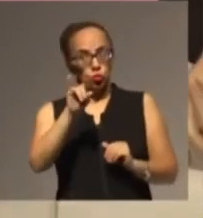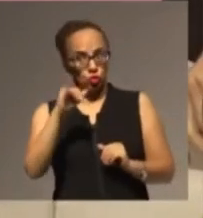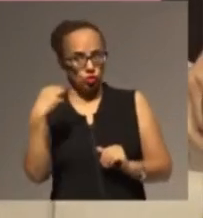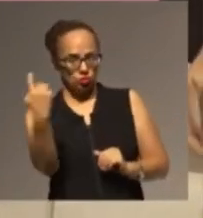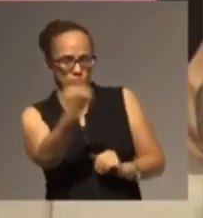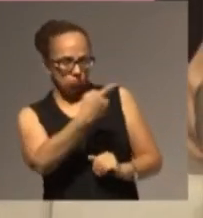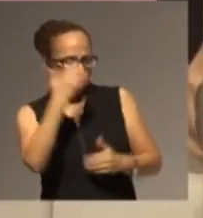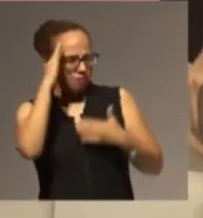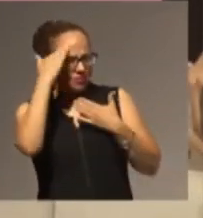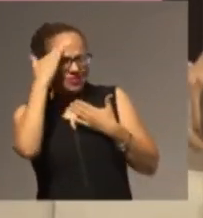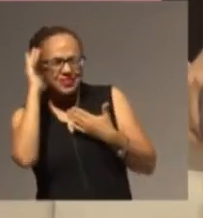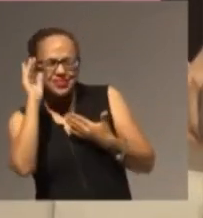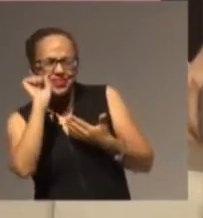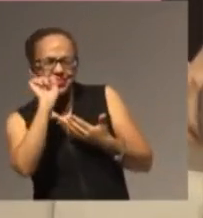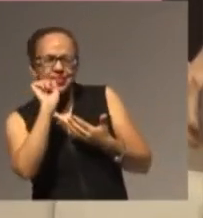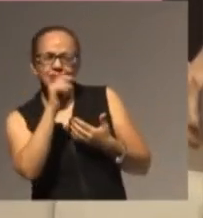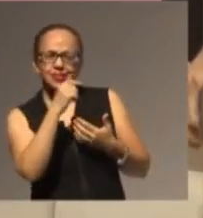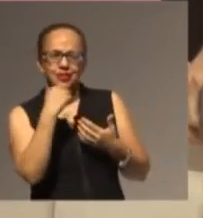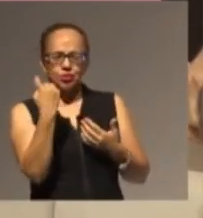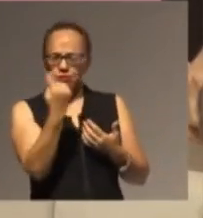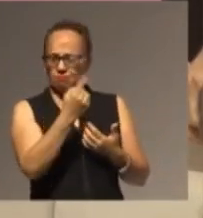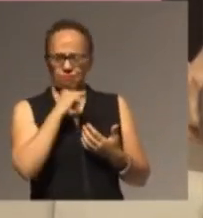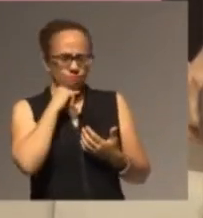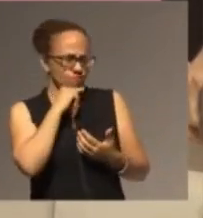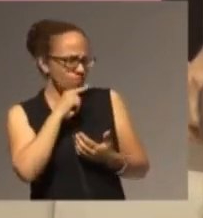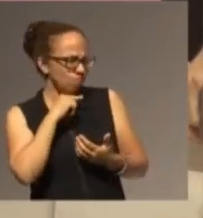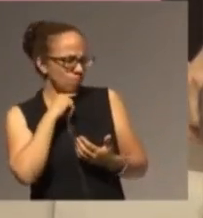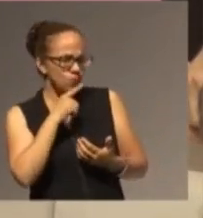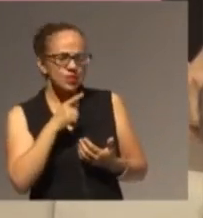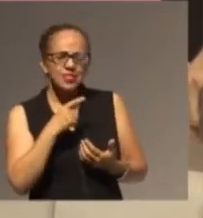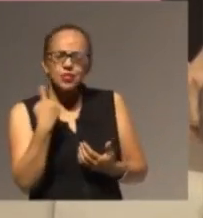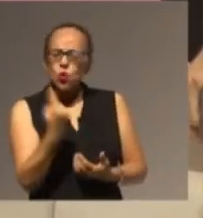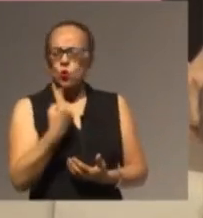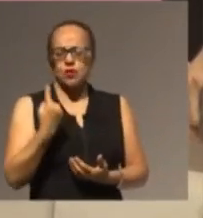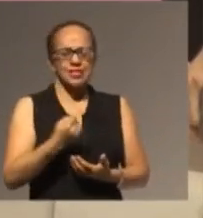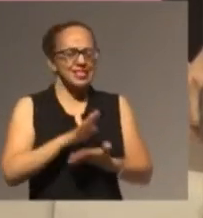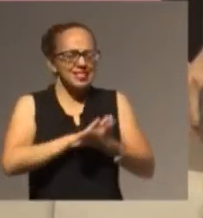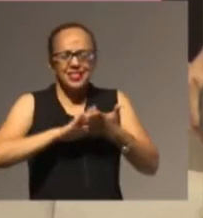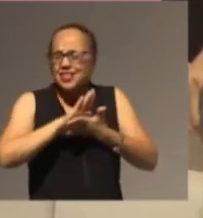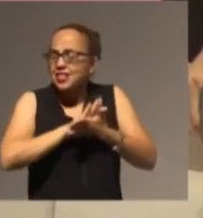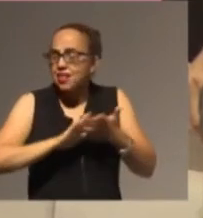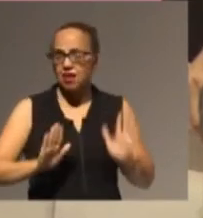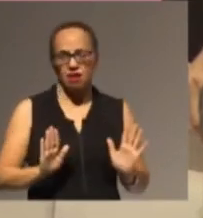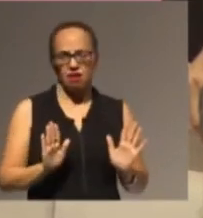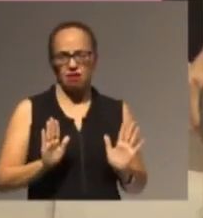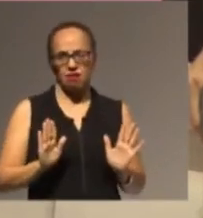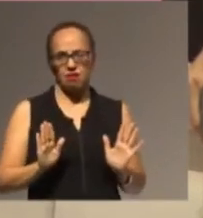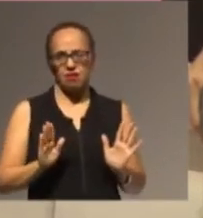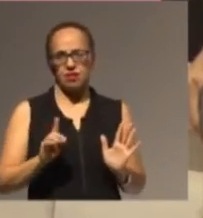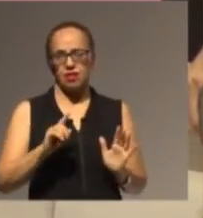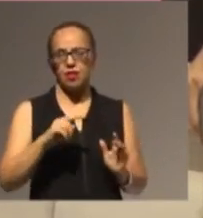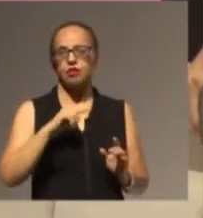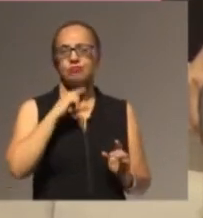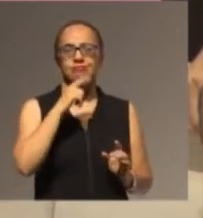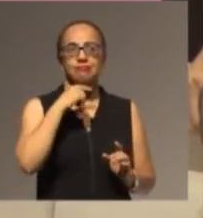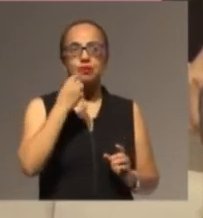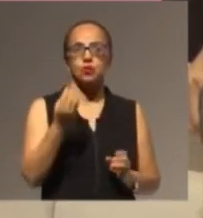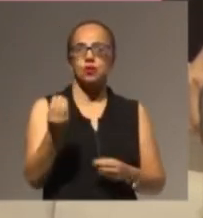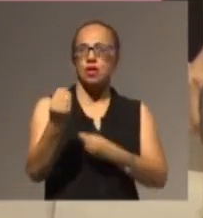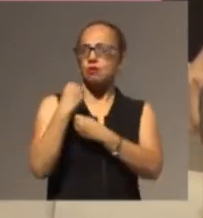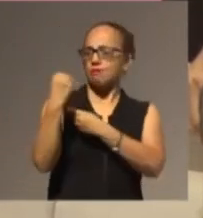entendermos que nós não nos realizamos sozinhos, que nós não somos